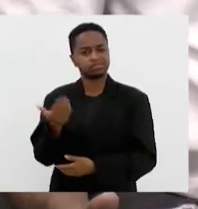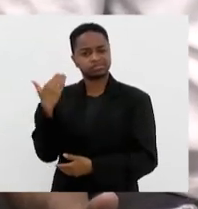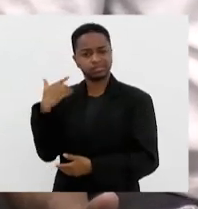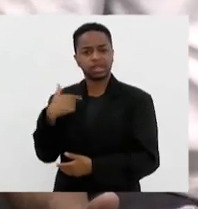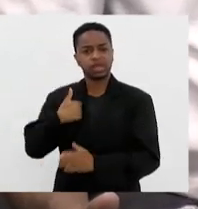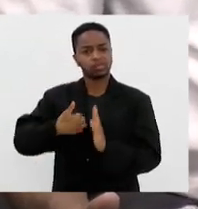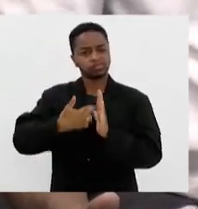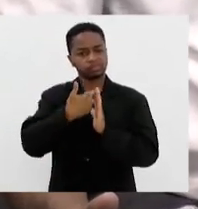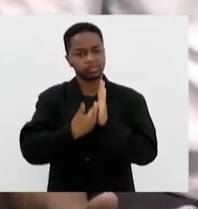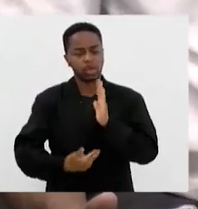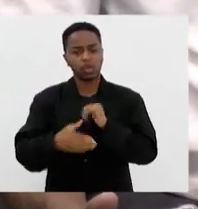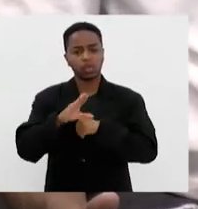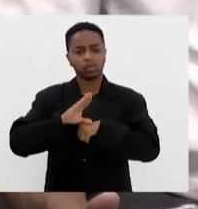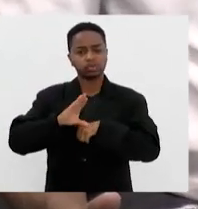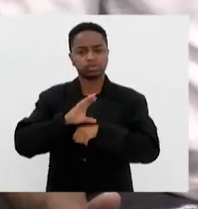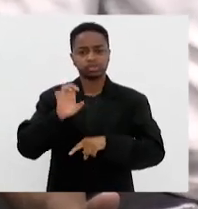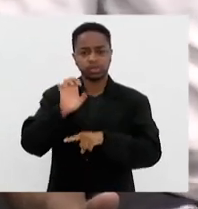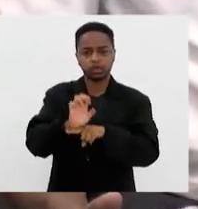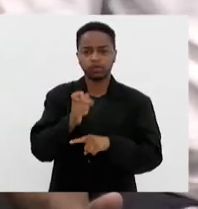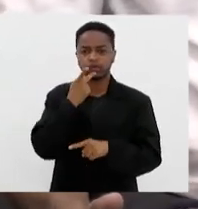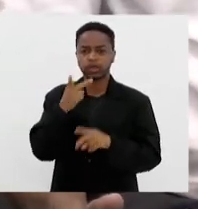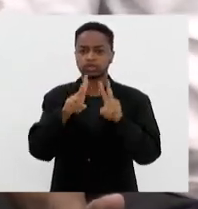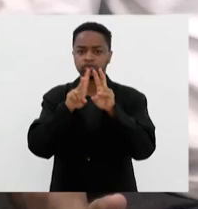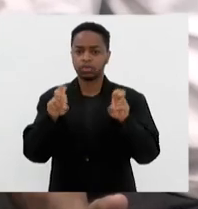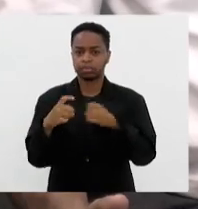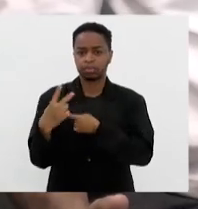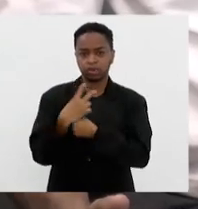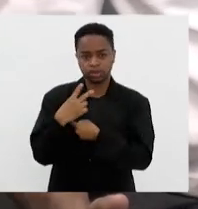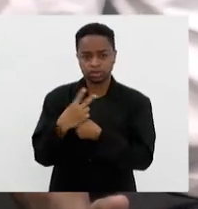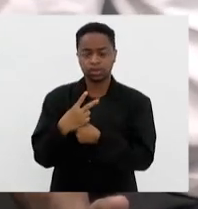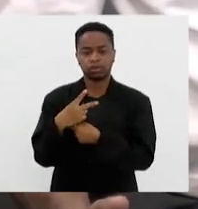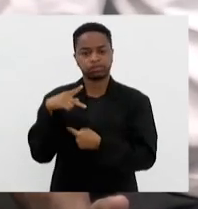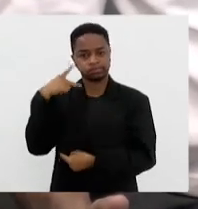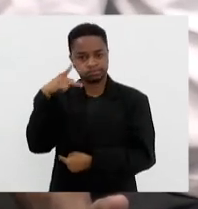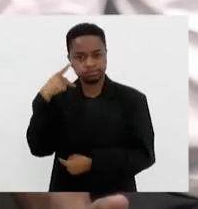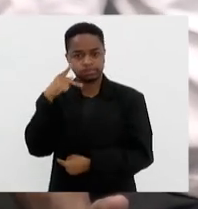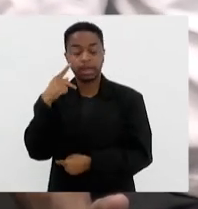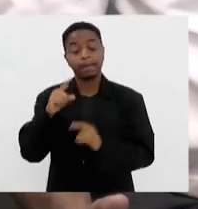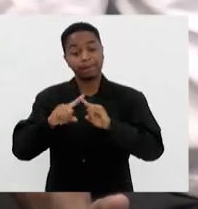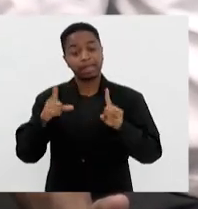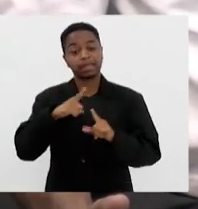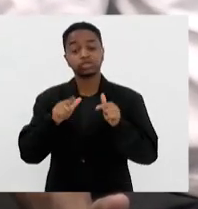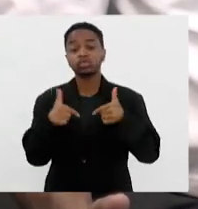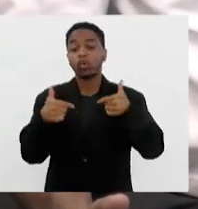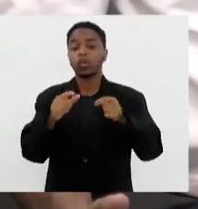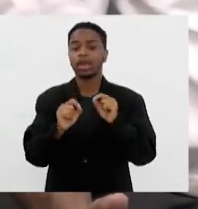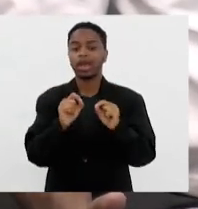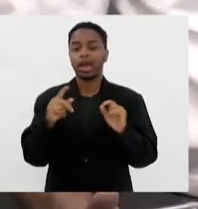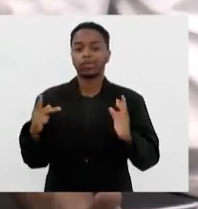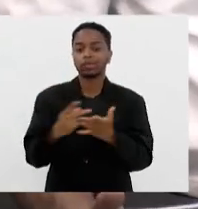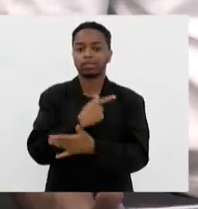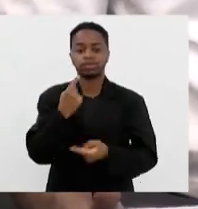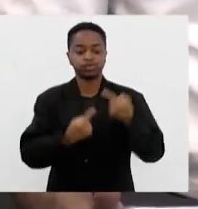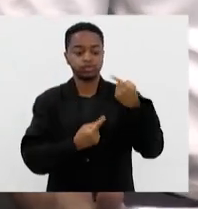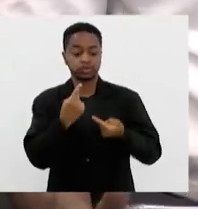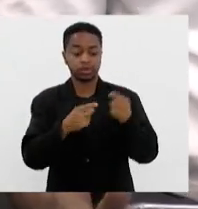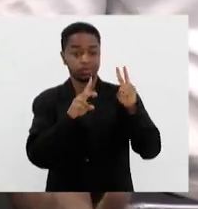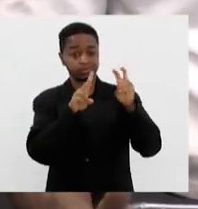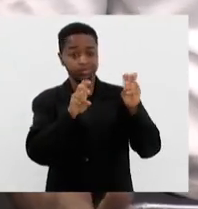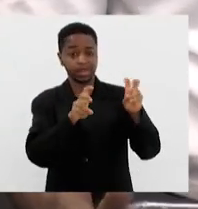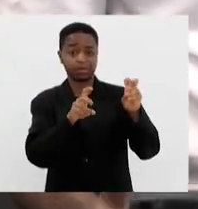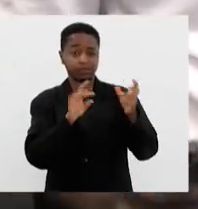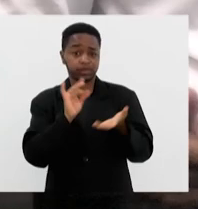Constituição Estadual, onde tinha imunidade. Por sorte, o que saiu foi exatamente uma discussão sobre um tema que é um